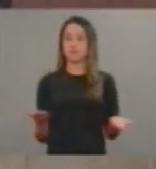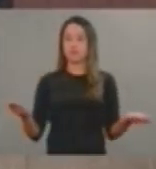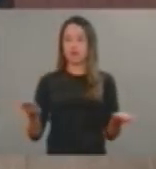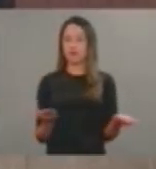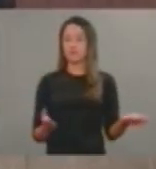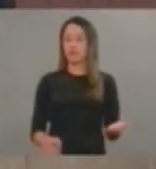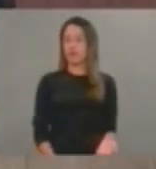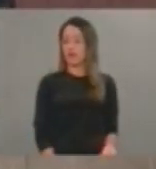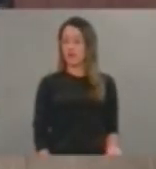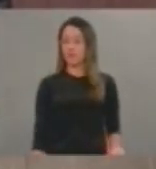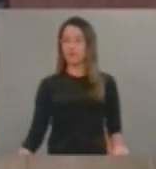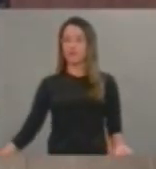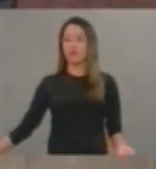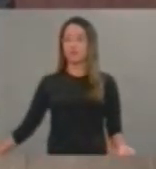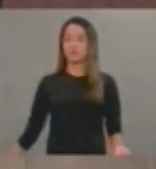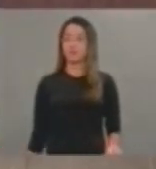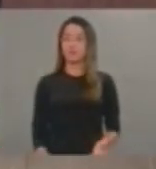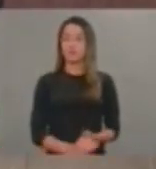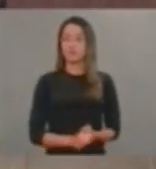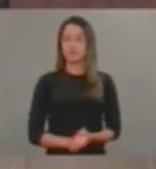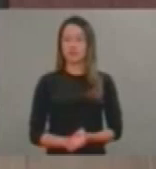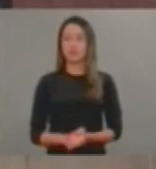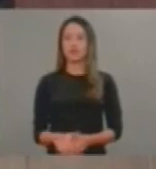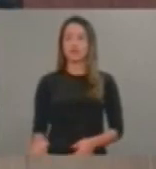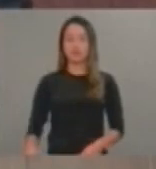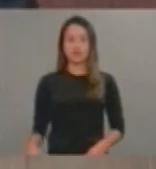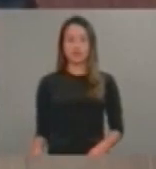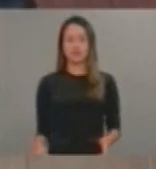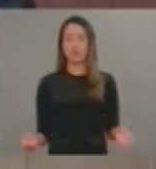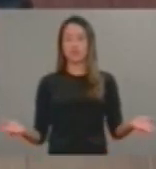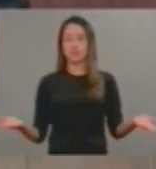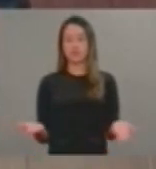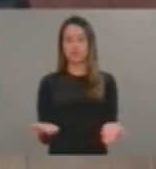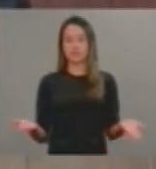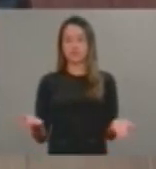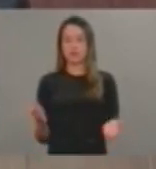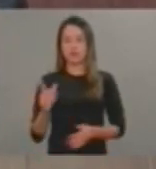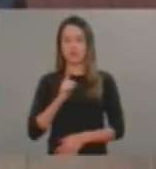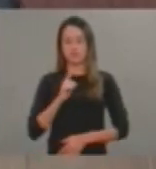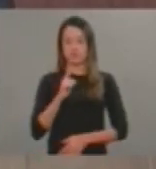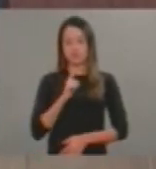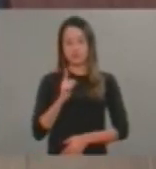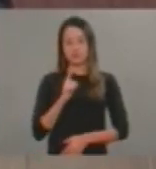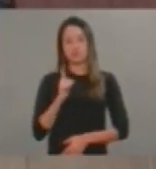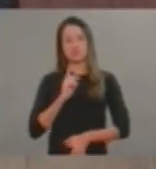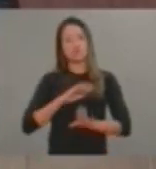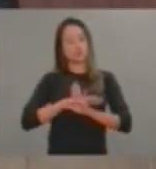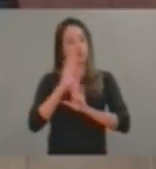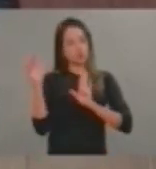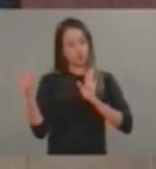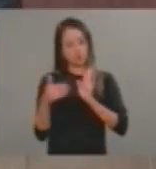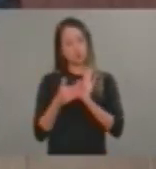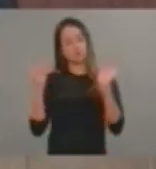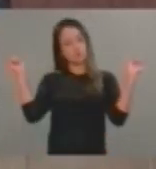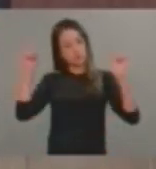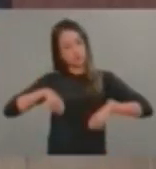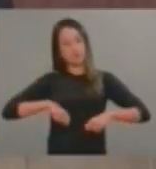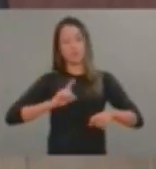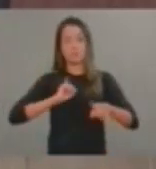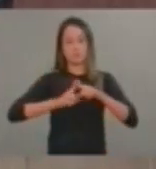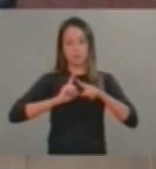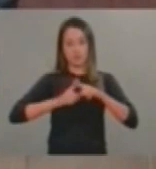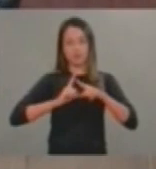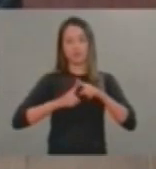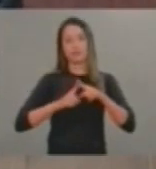do Pacto do Ceará Pacífico, que é o programa em defesa da vida. Isso aí, tudo isso, sendo um rol